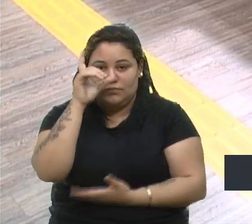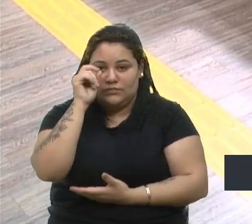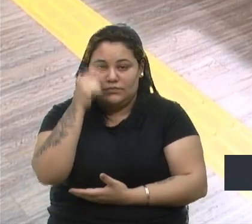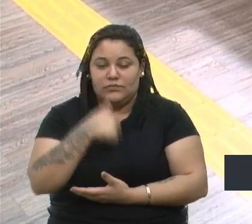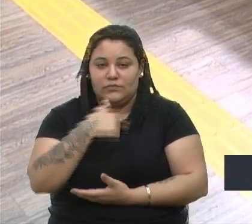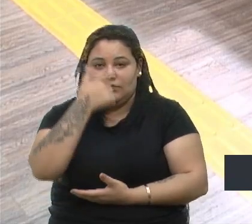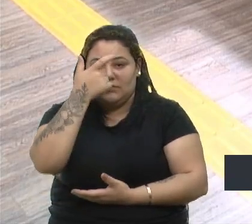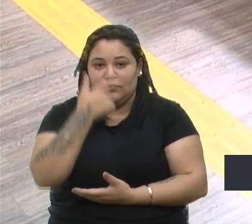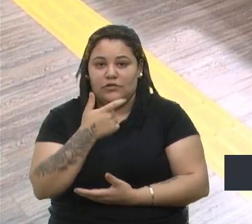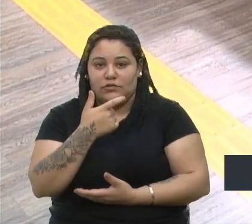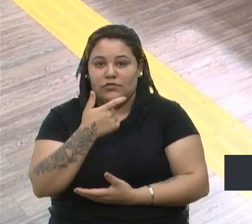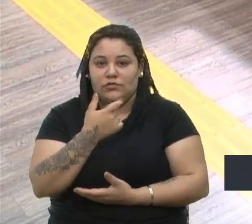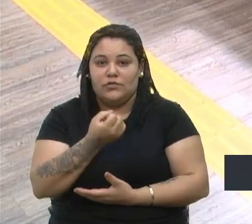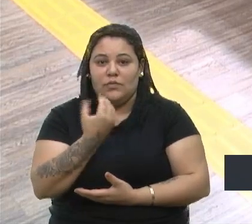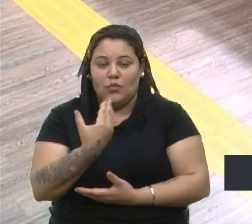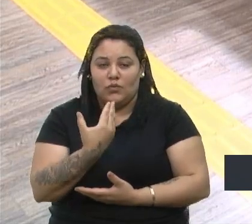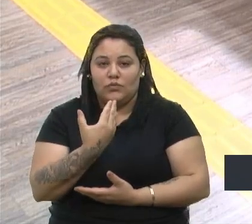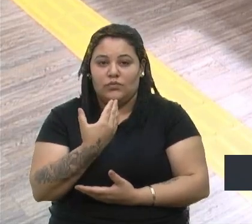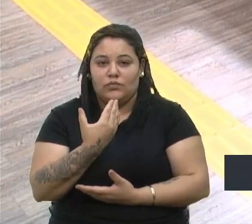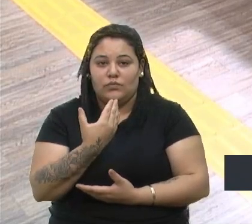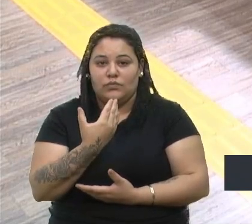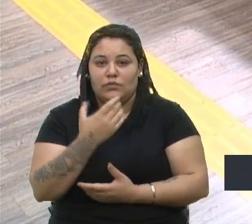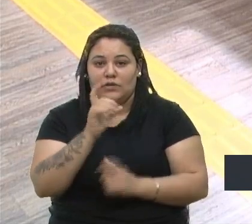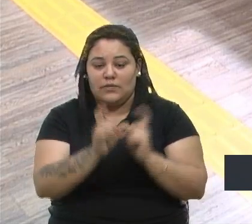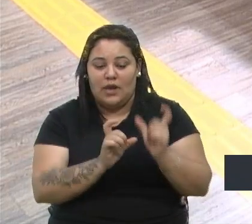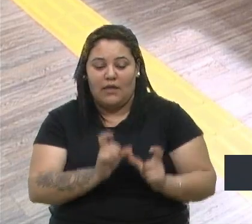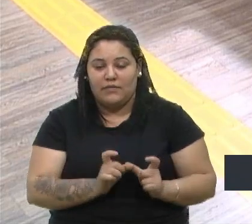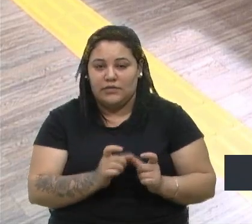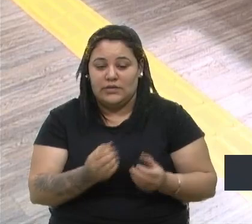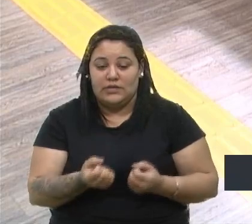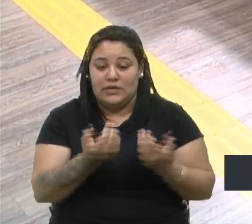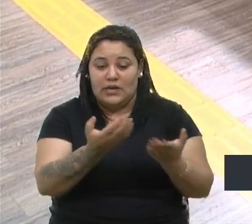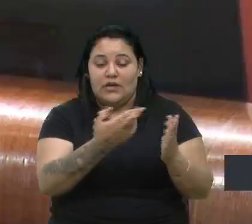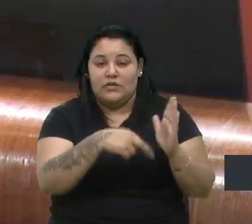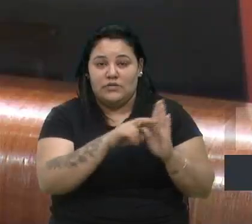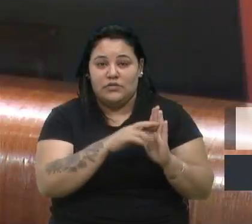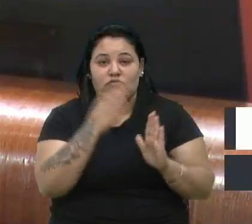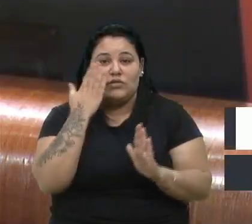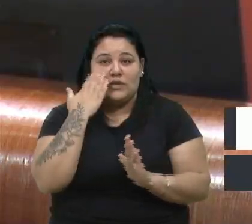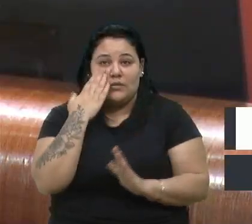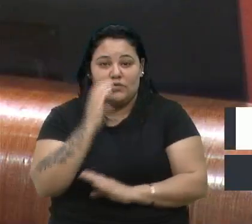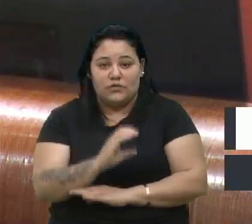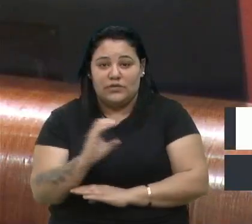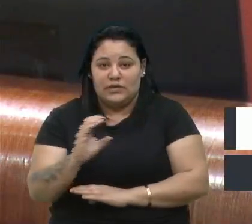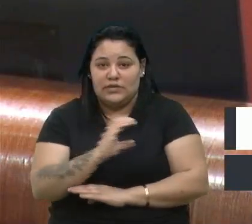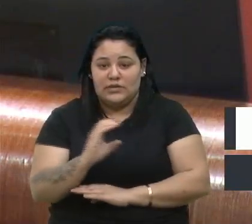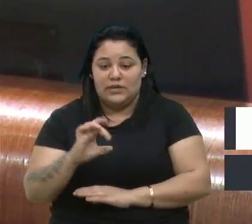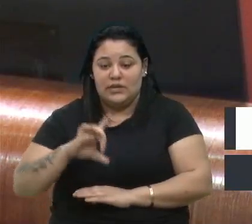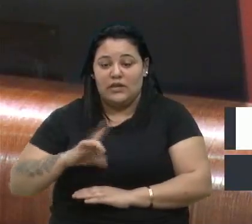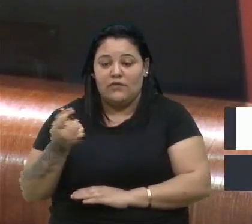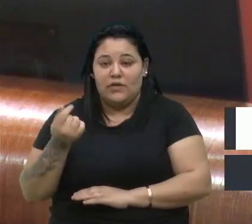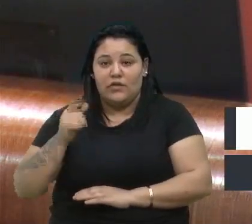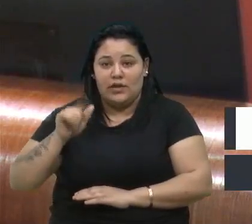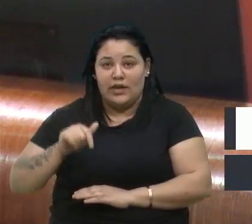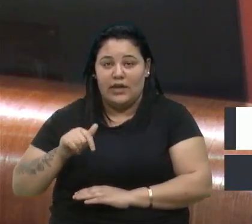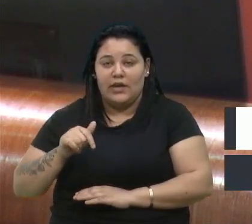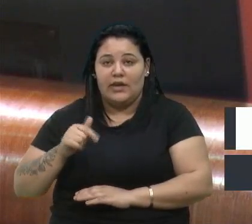É entregar o resultado. Independente, a gente sabe que o CC está ganhando um valor que é dinheiro público. Mas o